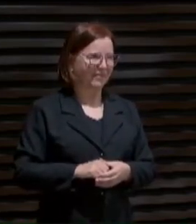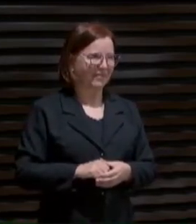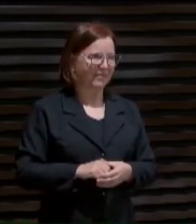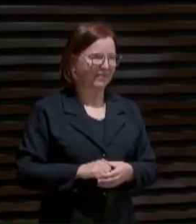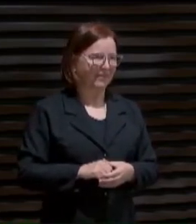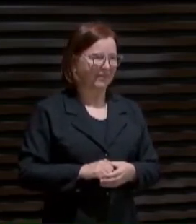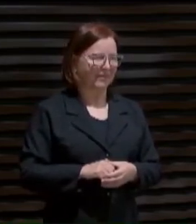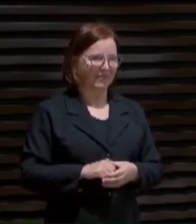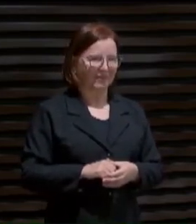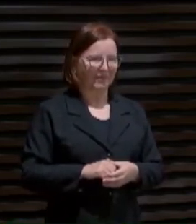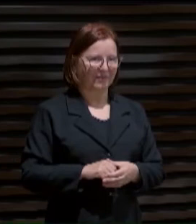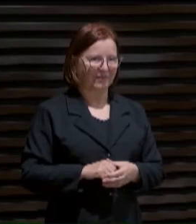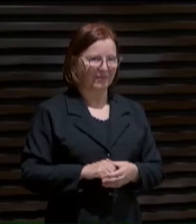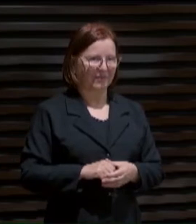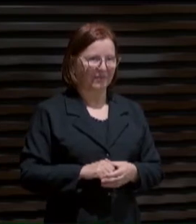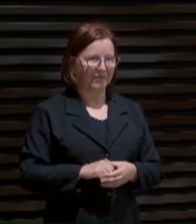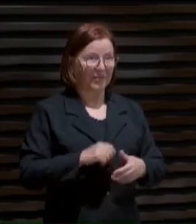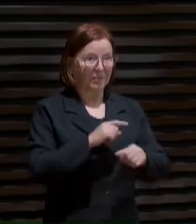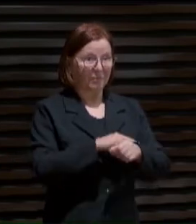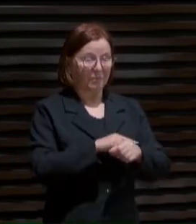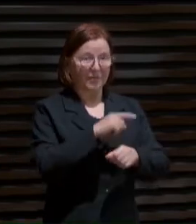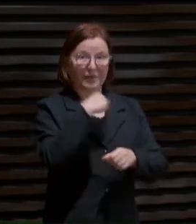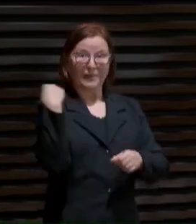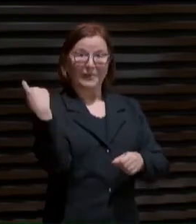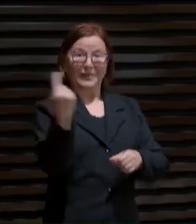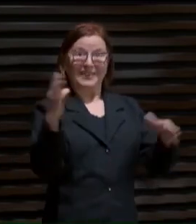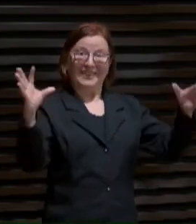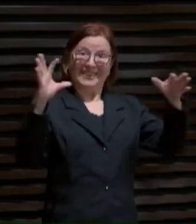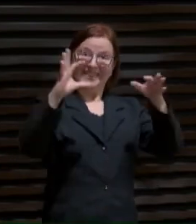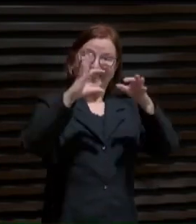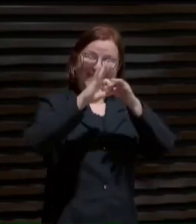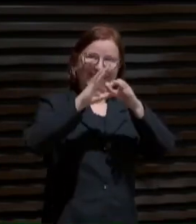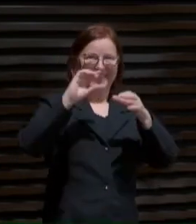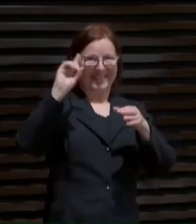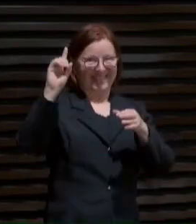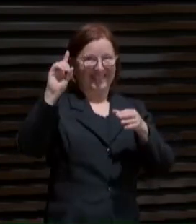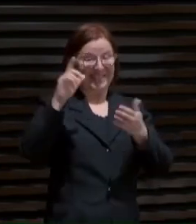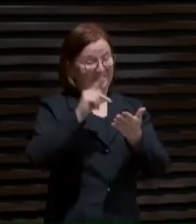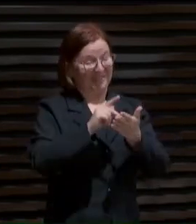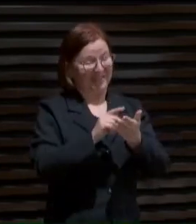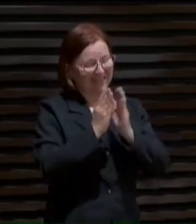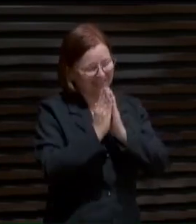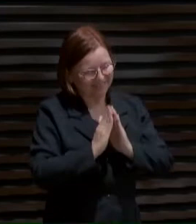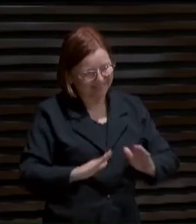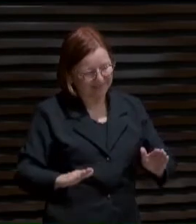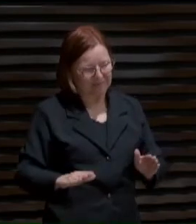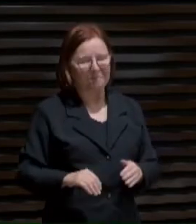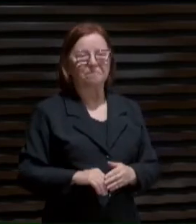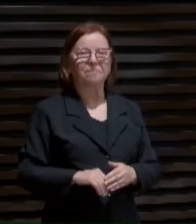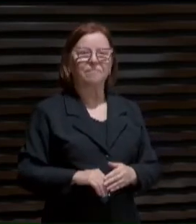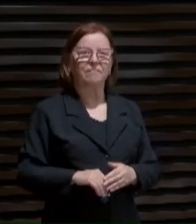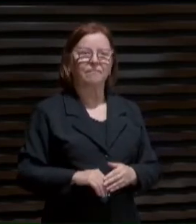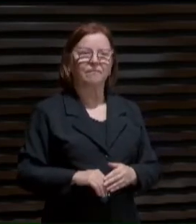somos restabelecidas a condição de verdadeiros adoradores agora podemos voltar à pergunta o que